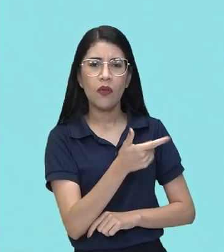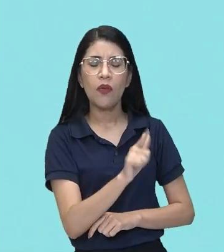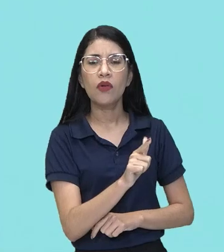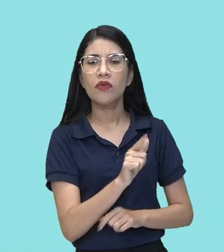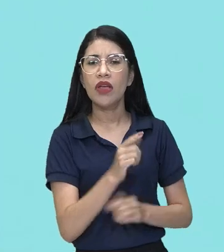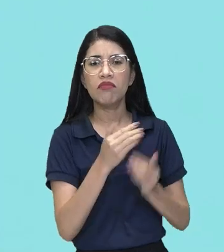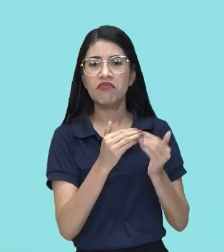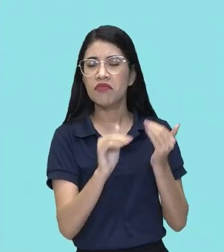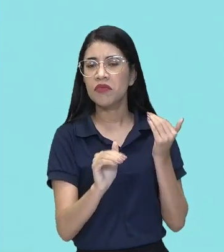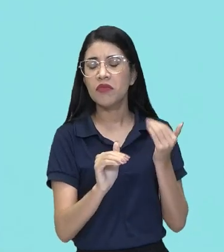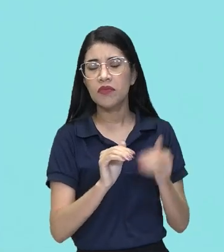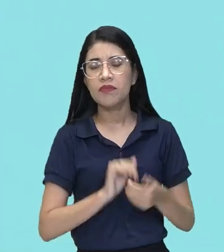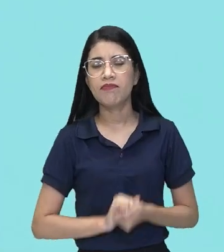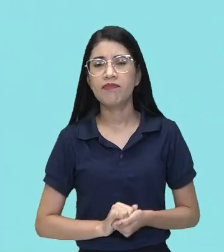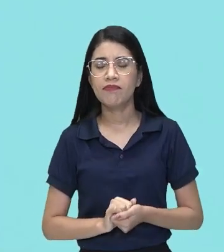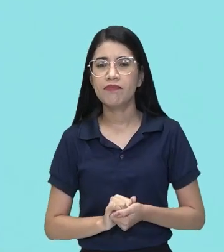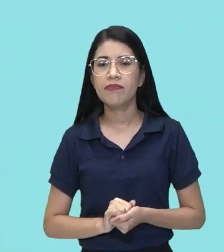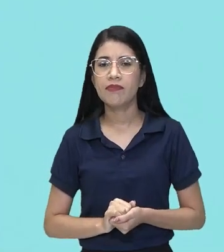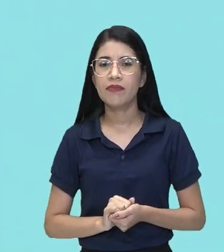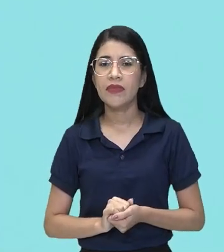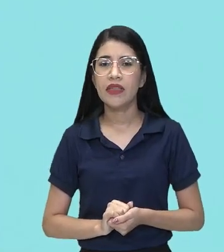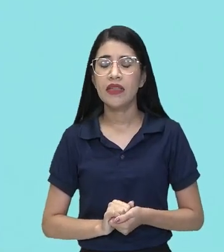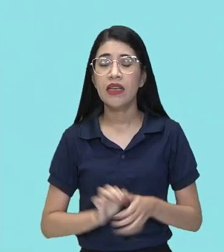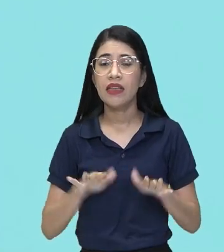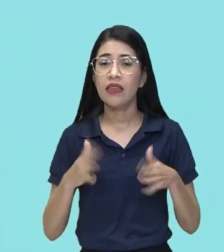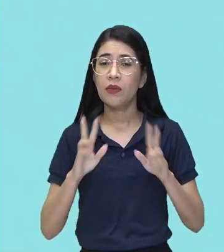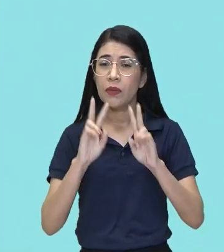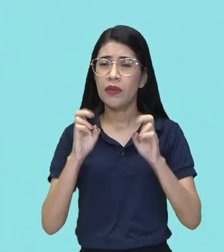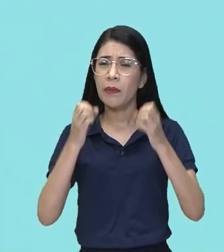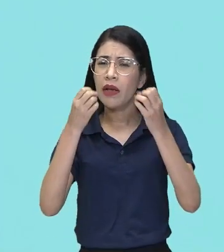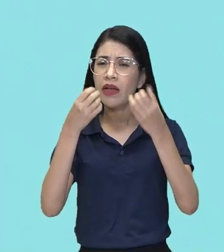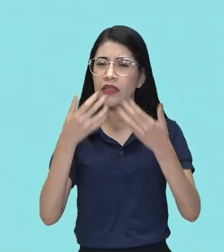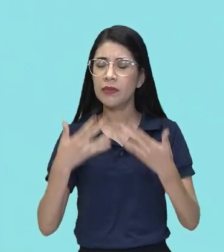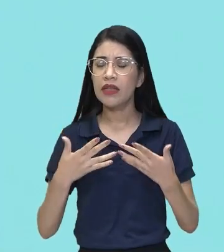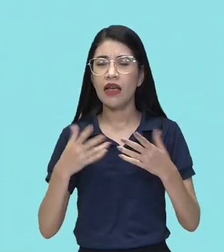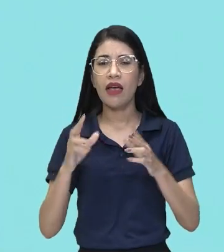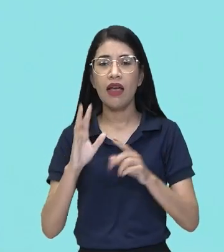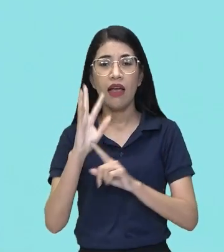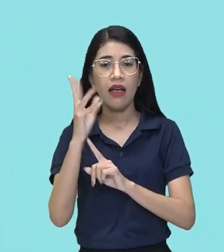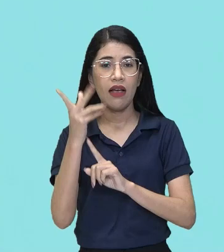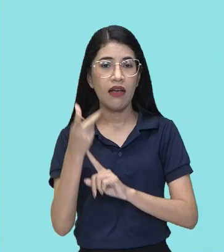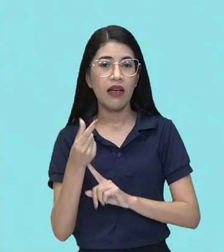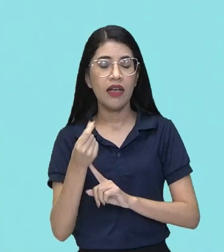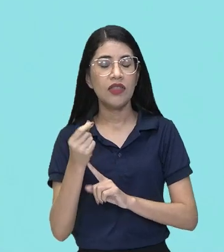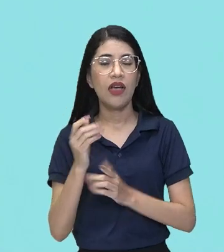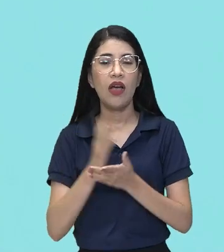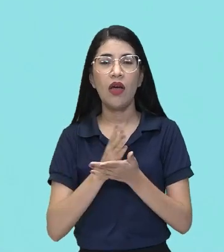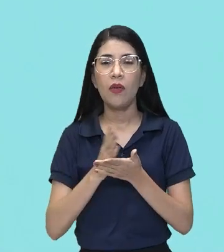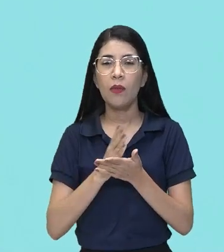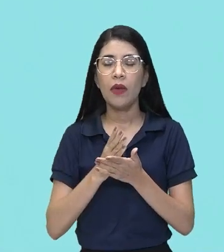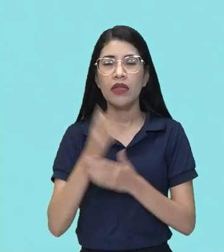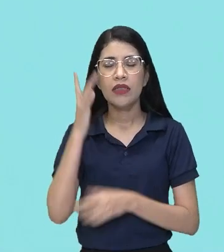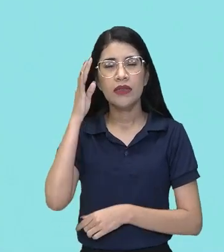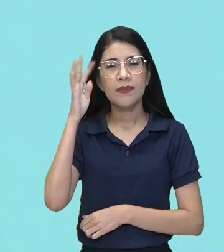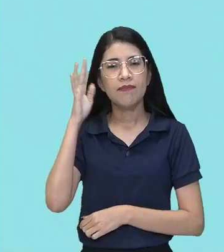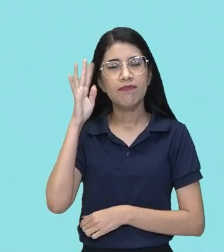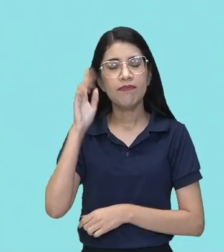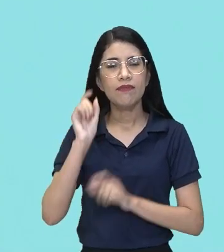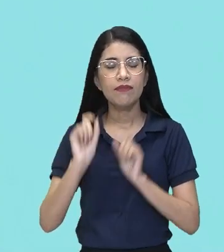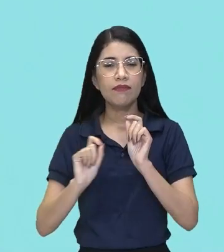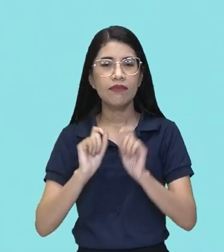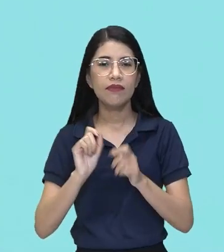achar. E quando a gente fala de arte, muitas vezes nos vem à mente os